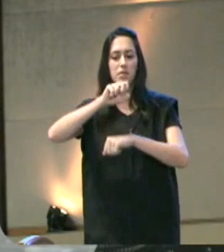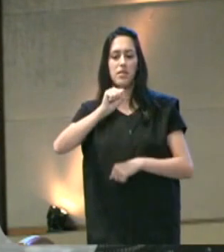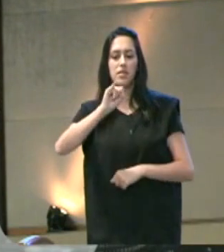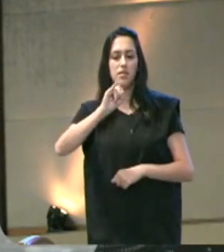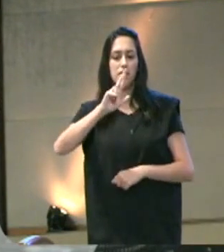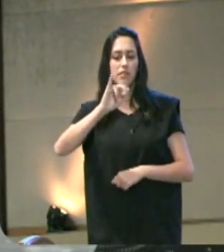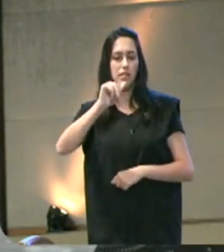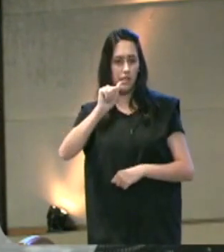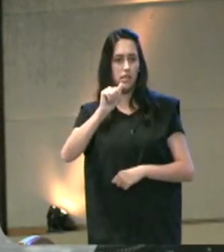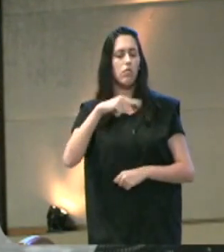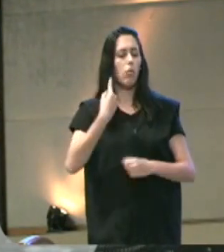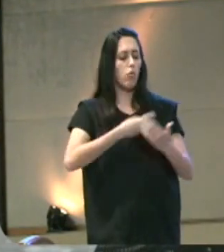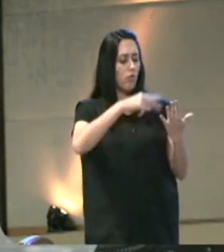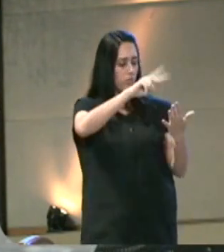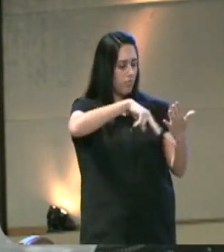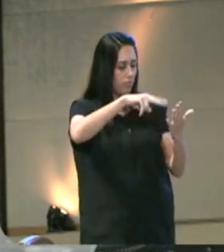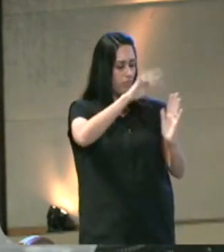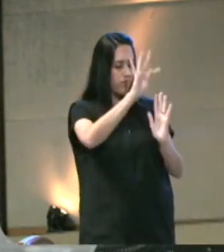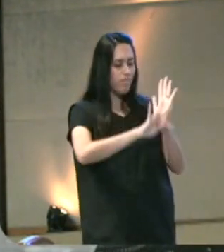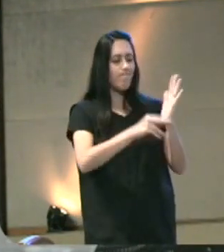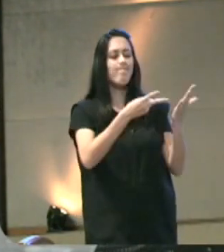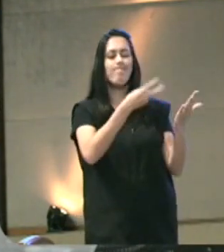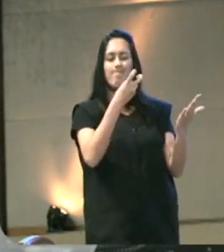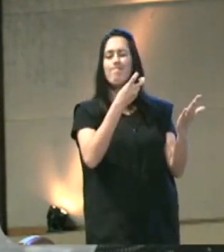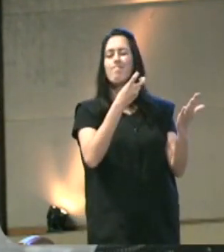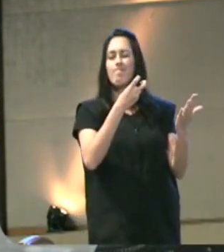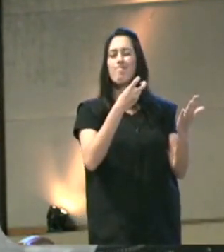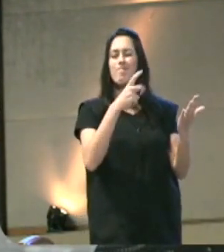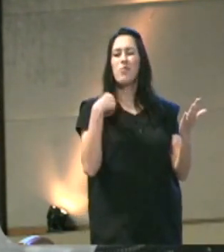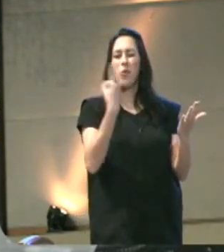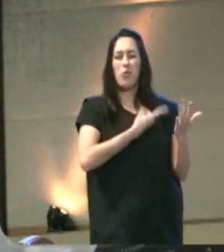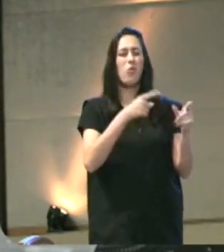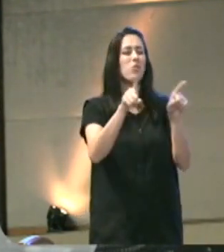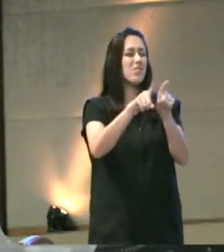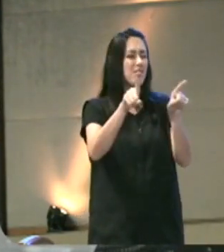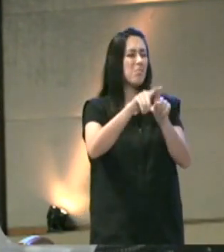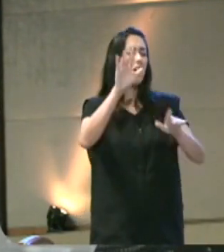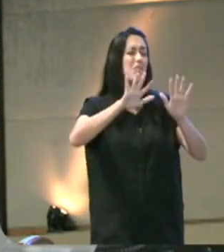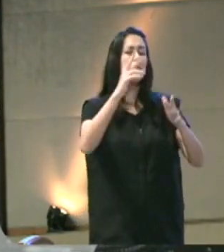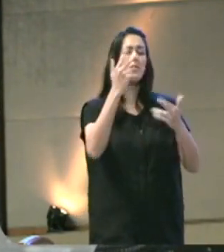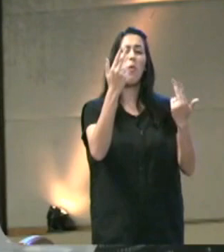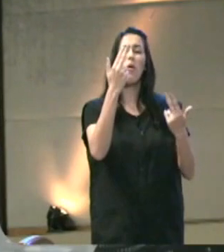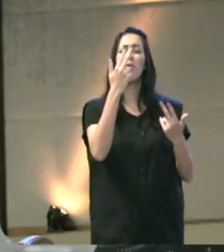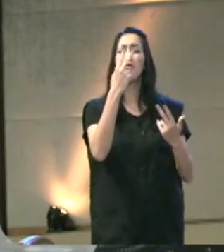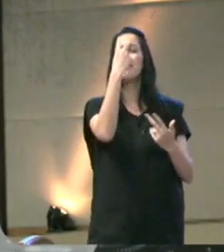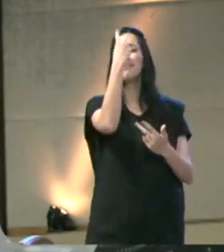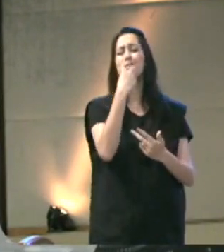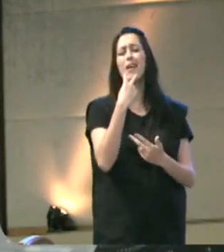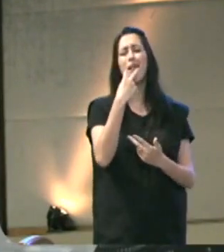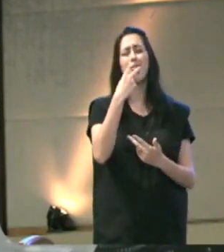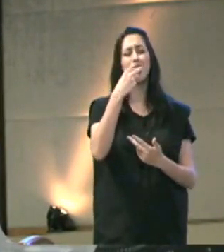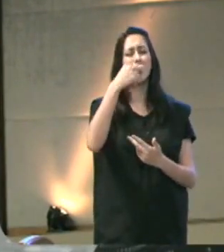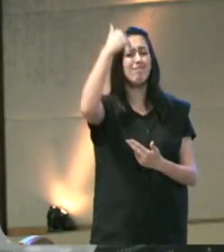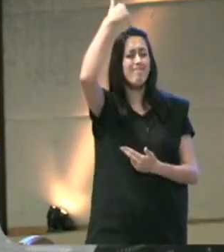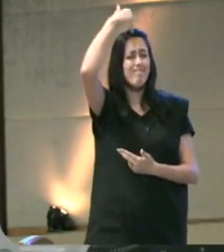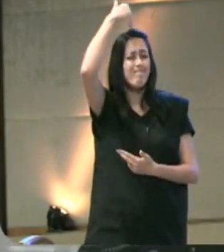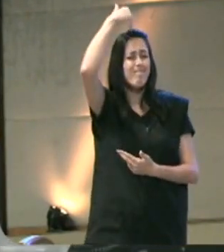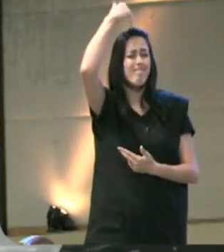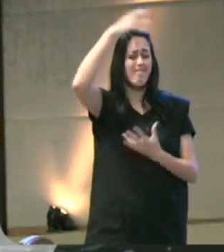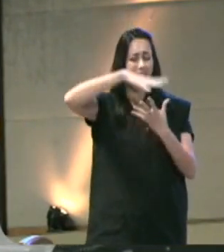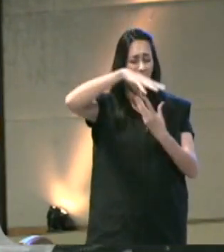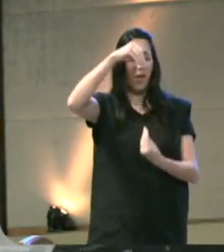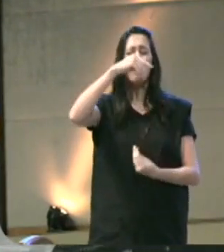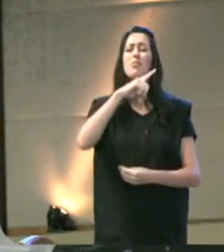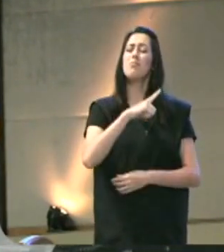algumas lições sobre a cegueira espiritual. A primeira delas que nós estudamos foi que a